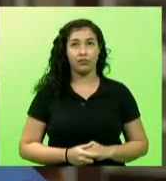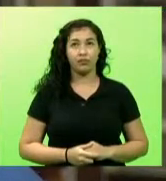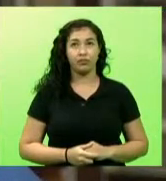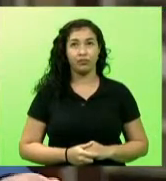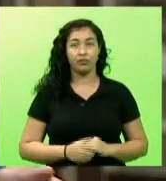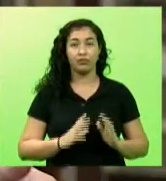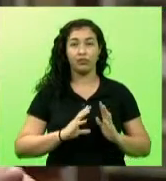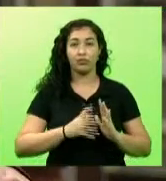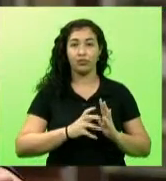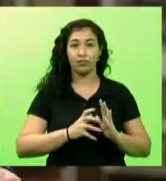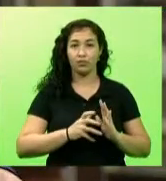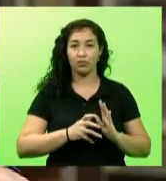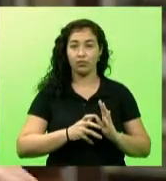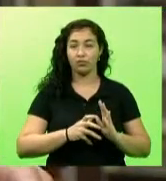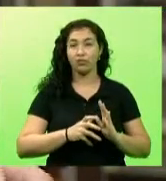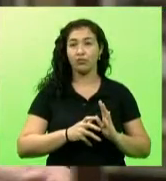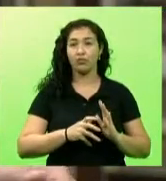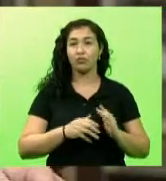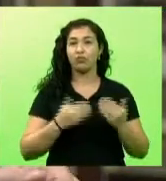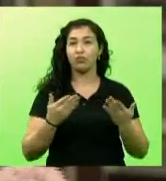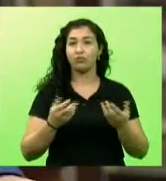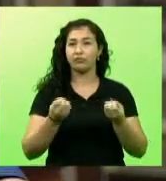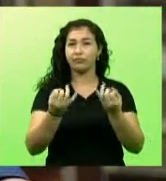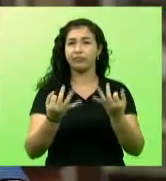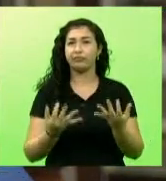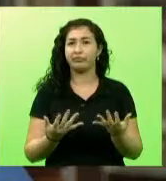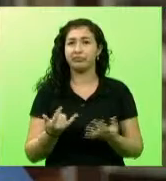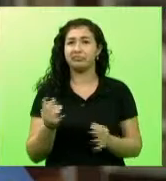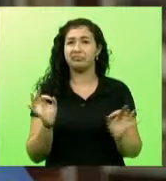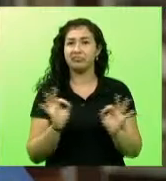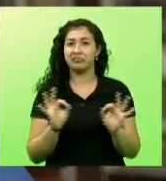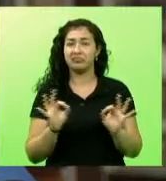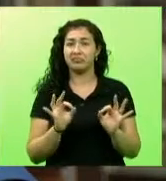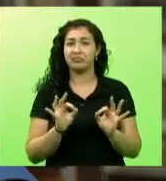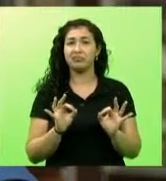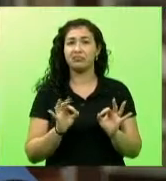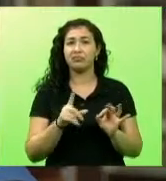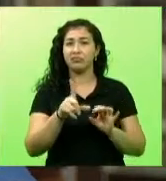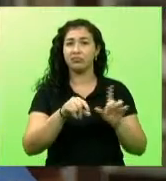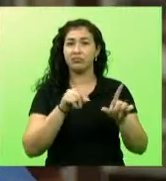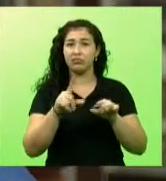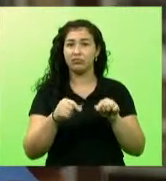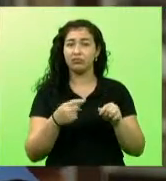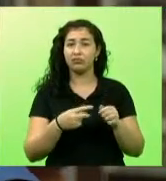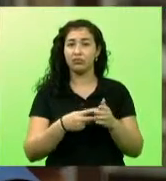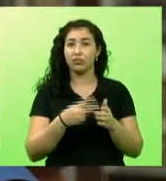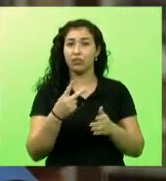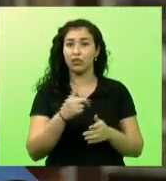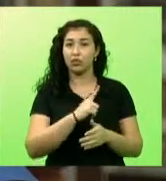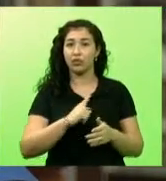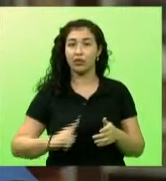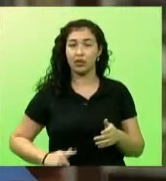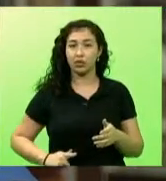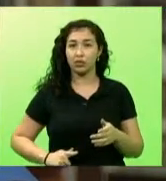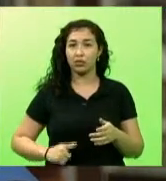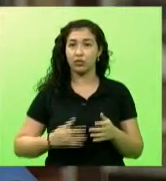Um partido sem expressão nenhuma, fez um governador, uma governadora, 4 federais e 6